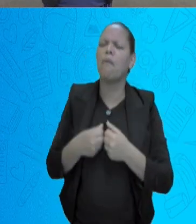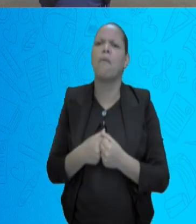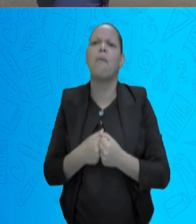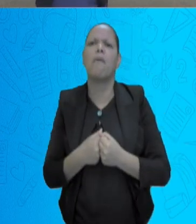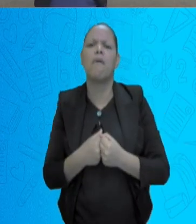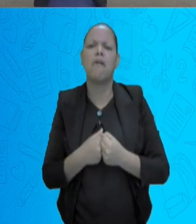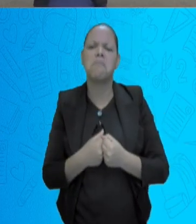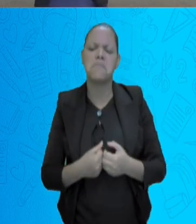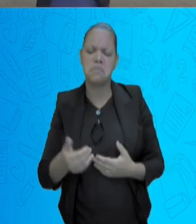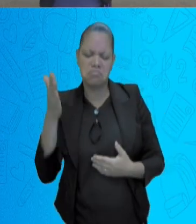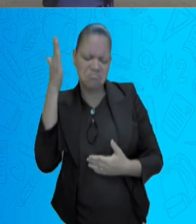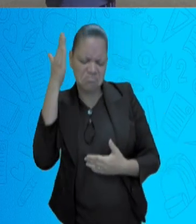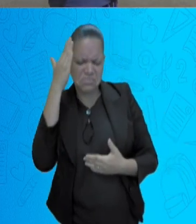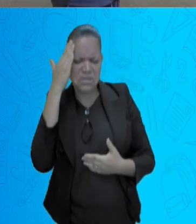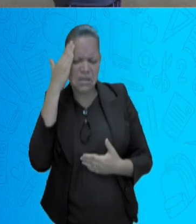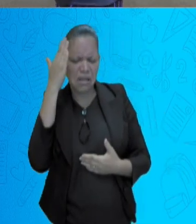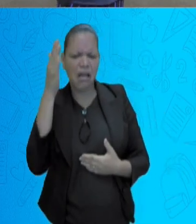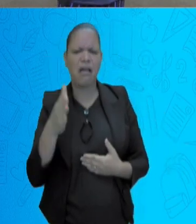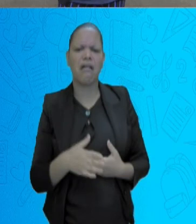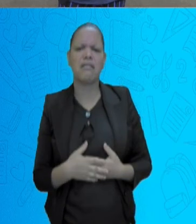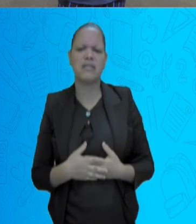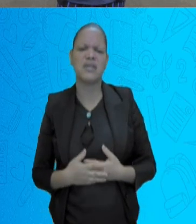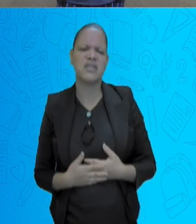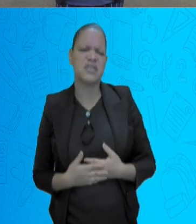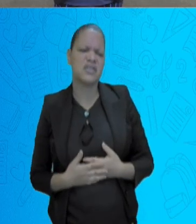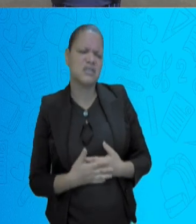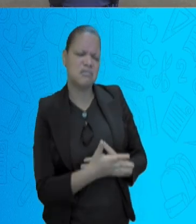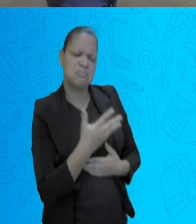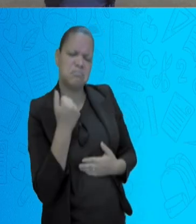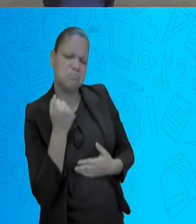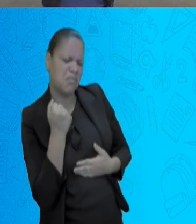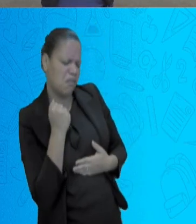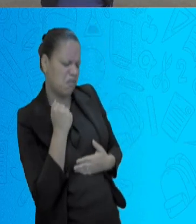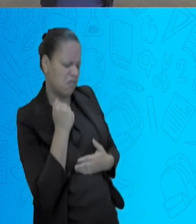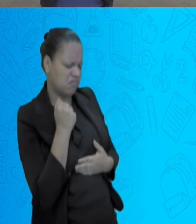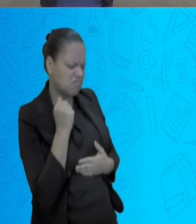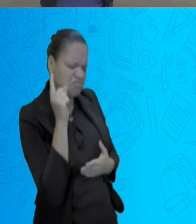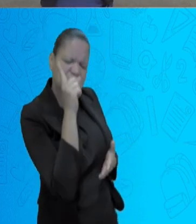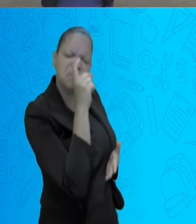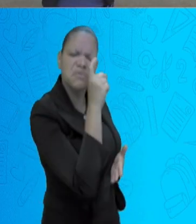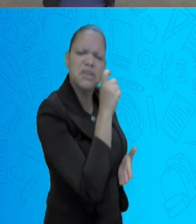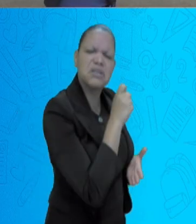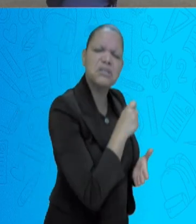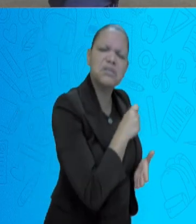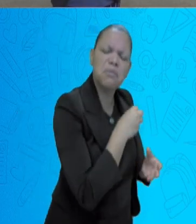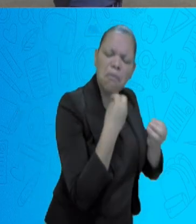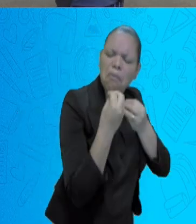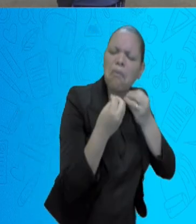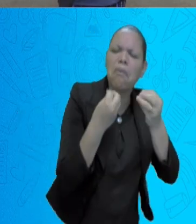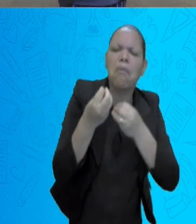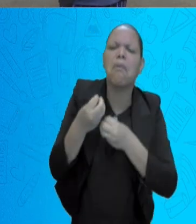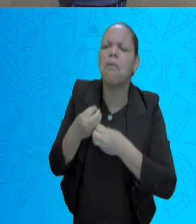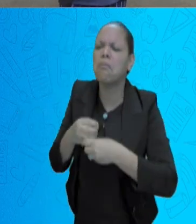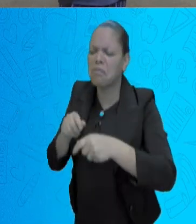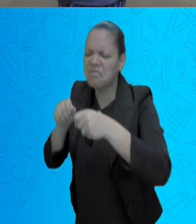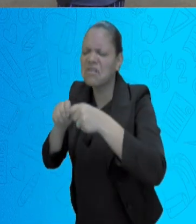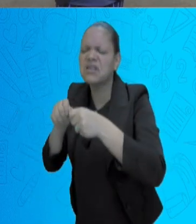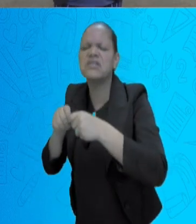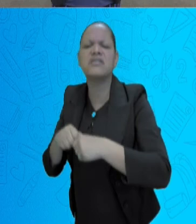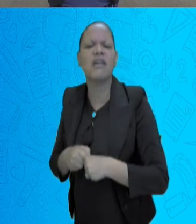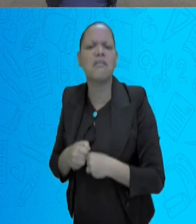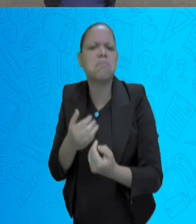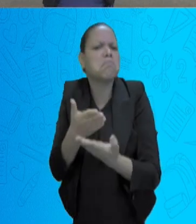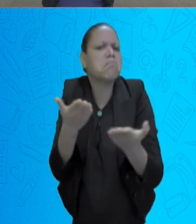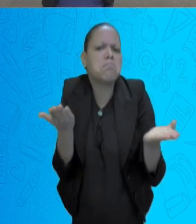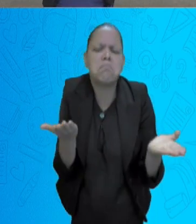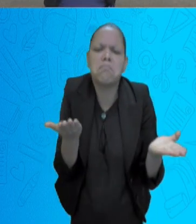aí, agora aqui você vai dar a sua opinião. Como você está se sentindo com essa nova forma de aprender? Você está